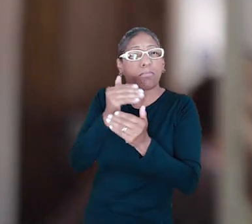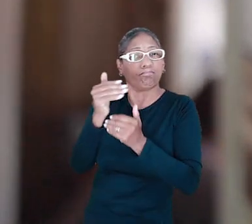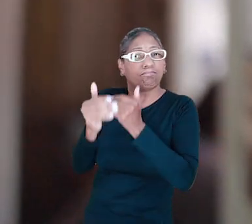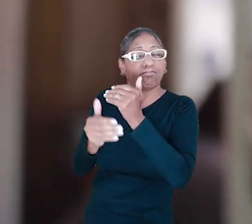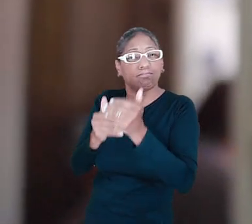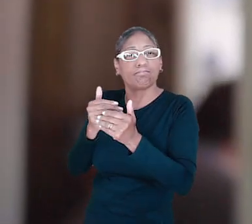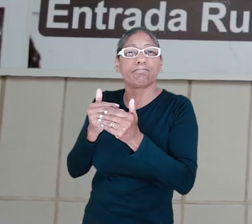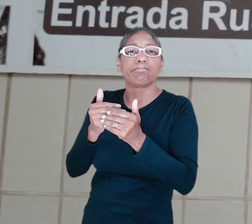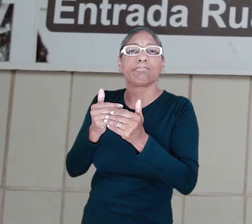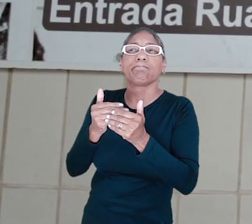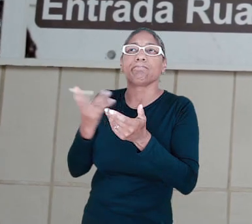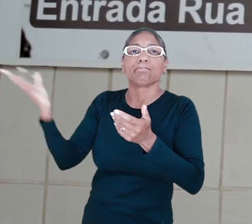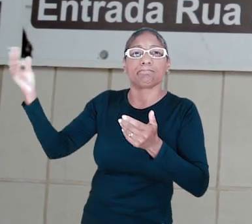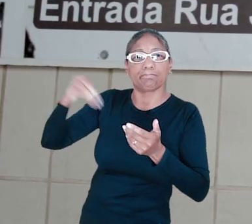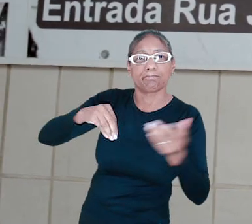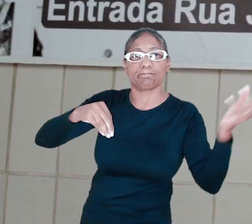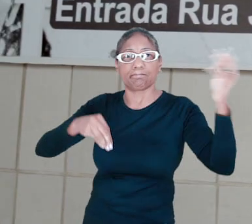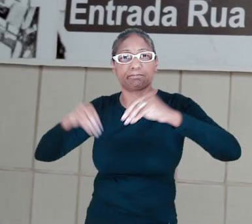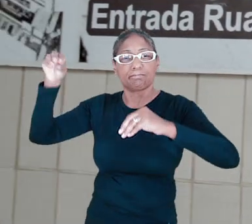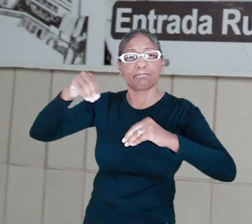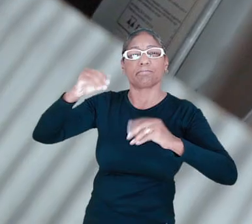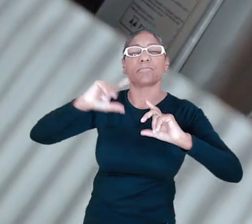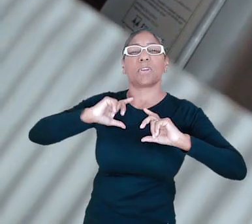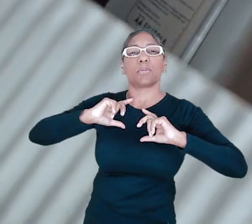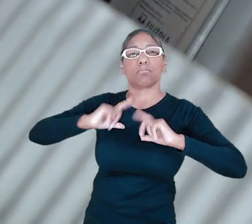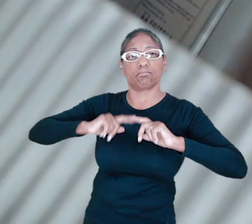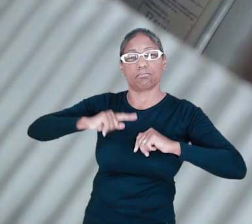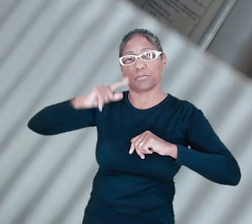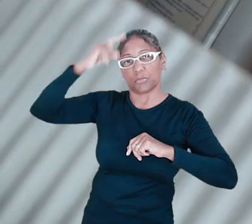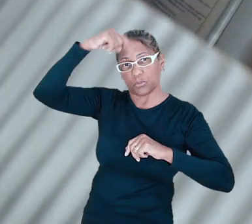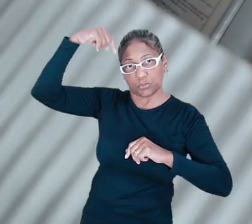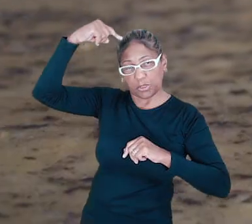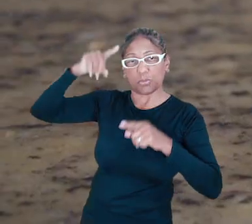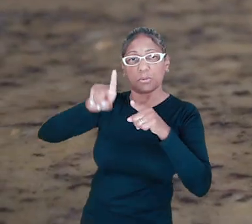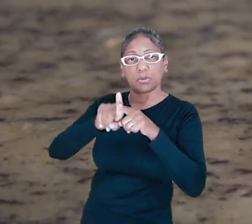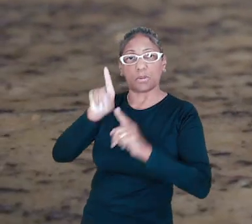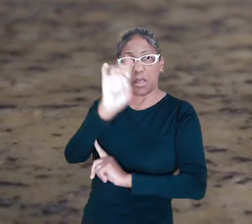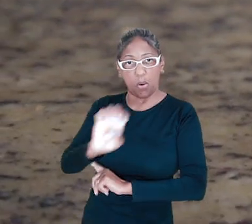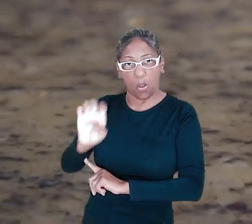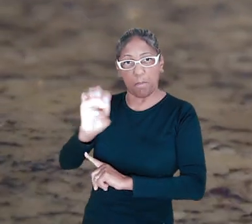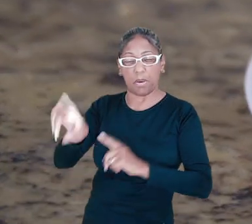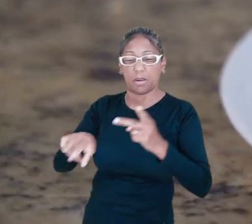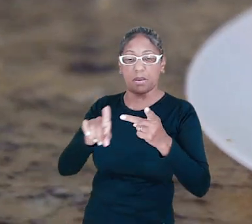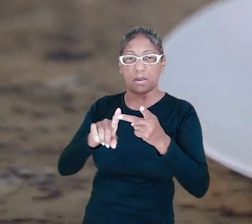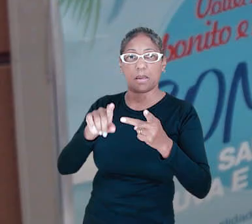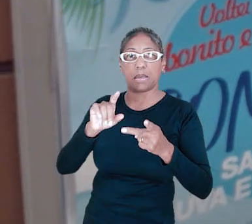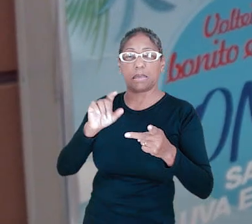Ele nasceu assim, né? Ele começou com ondas de imigração, vieram judeus, culturas do leste